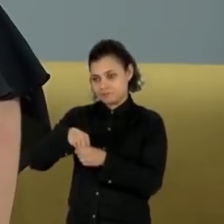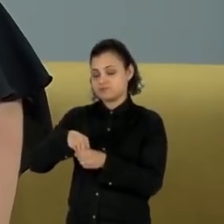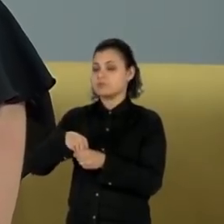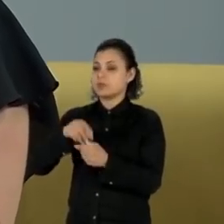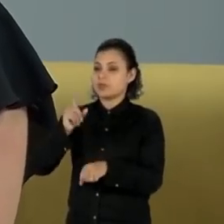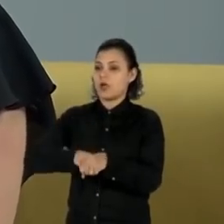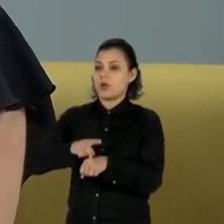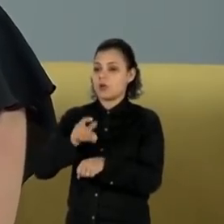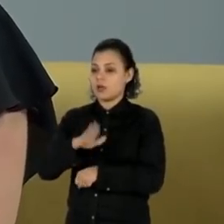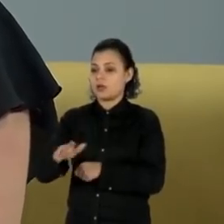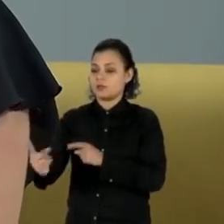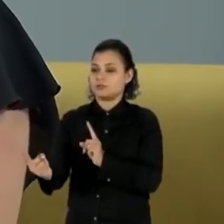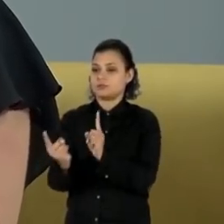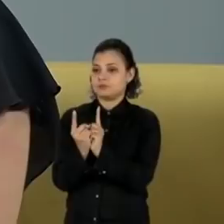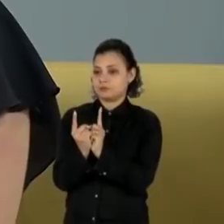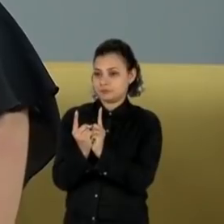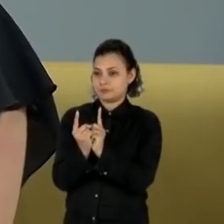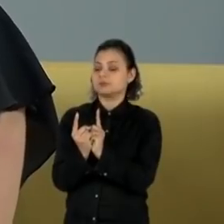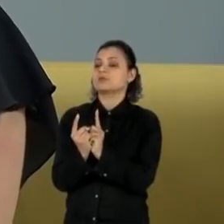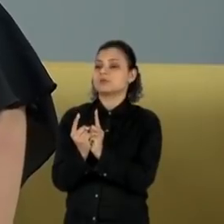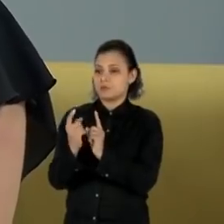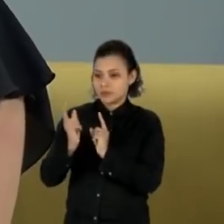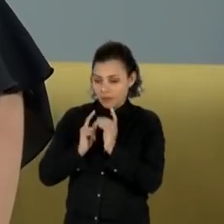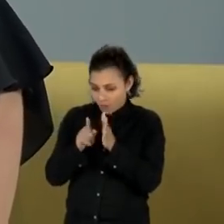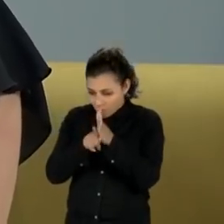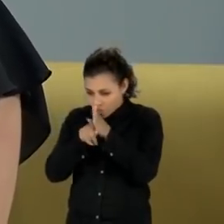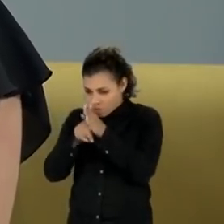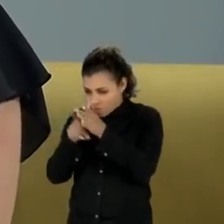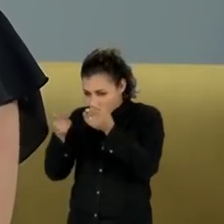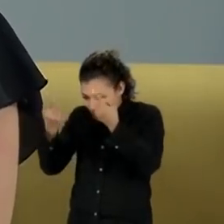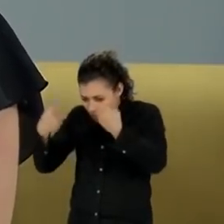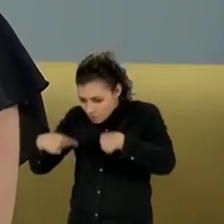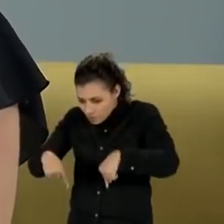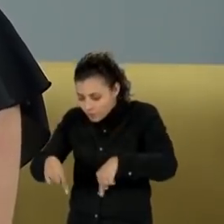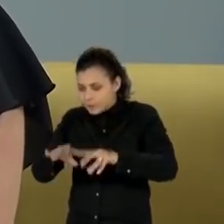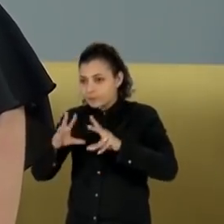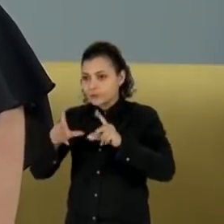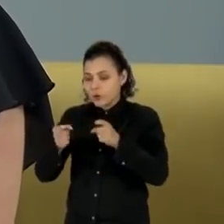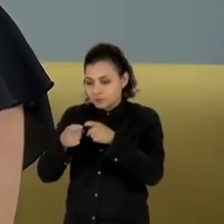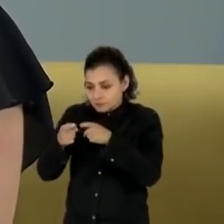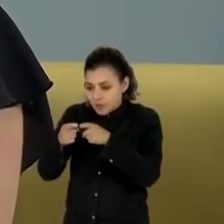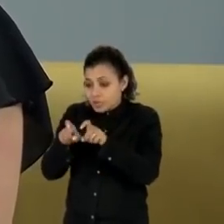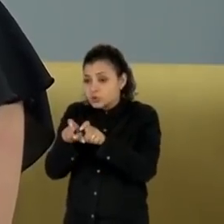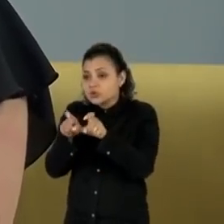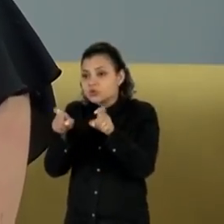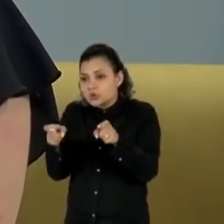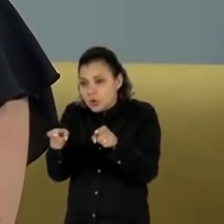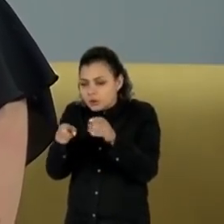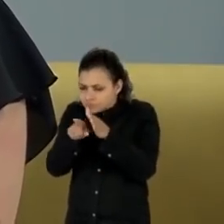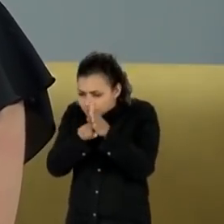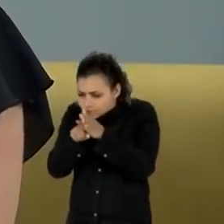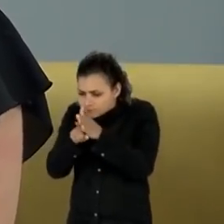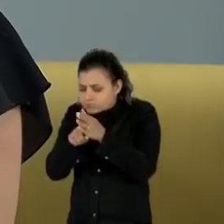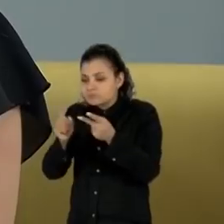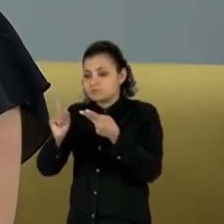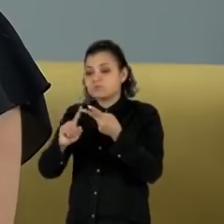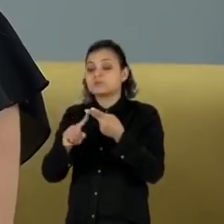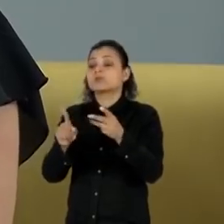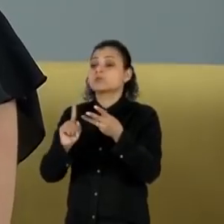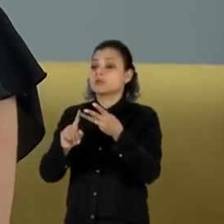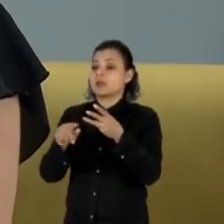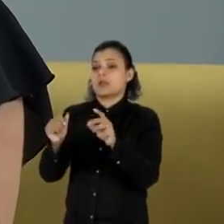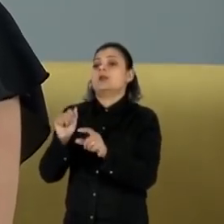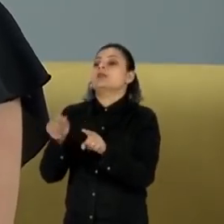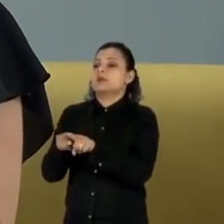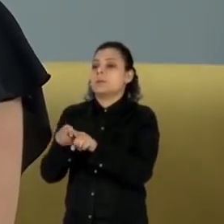criança chega então ali ela já recebe atendimento pericial o atendimento médico do ginecologista e o atendimento